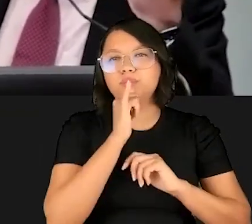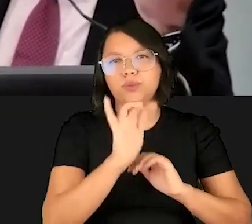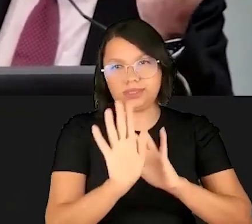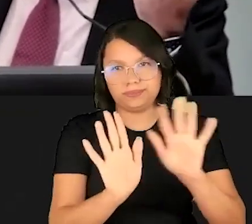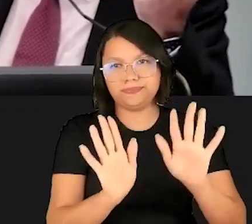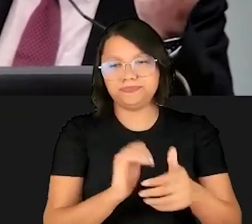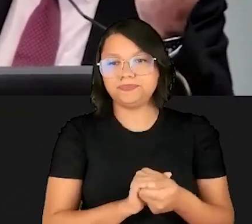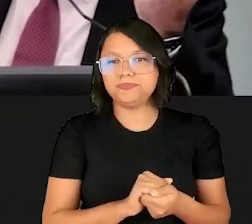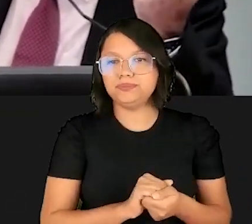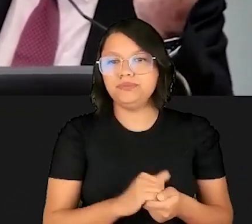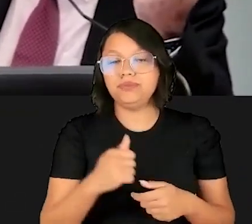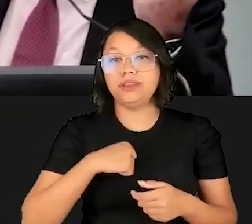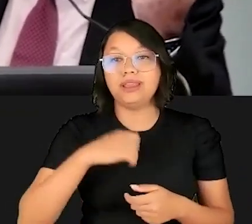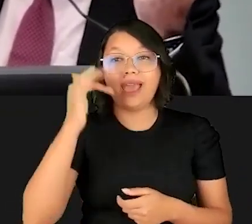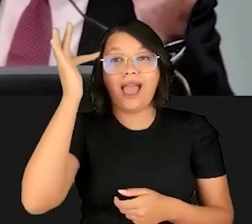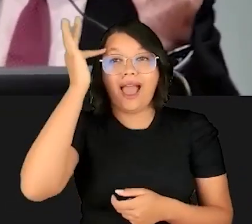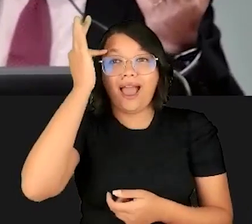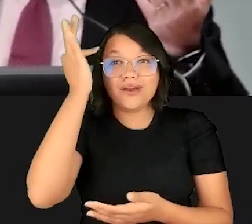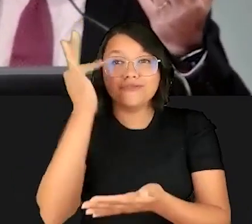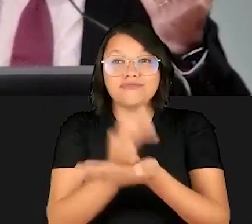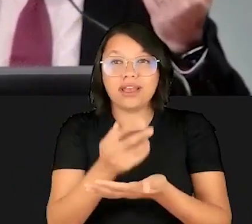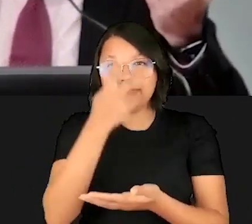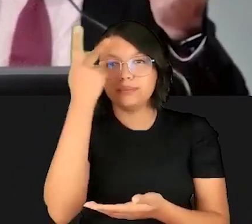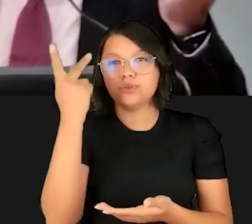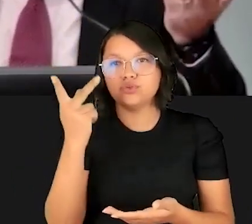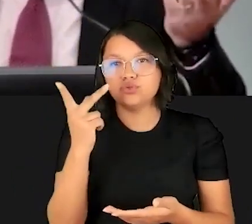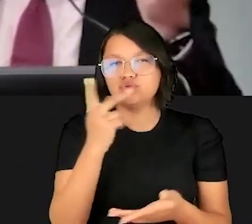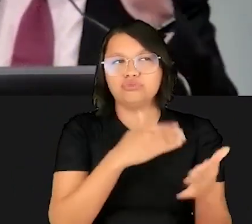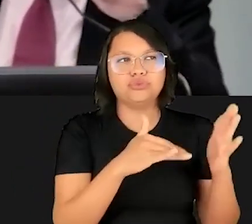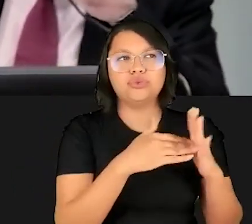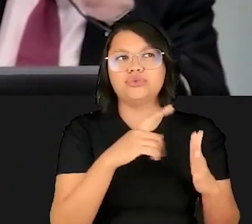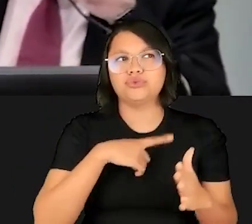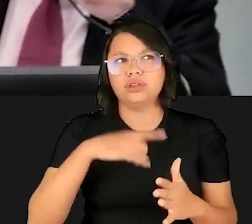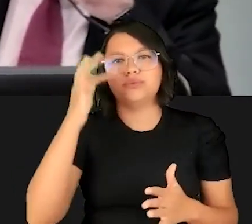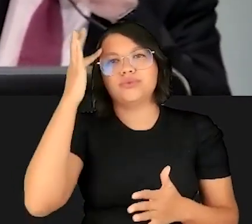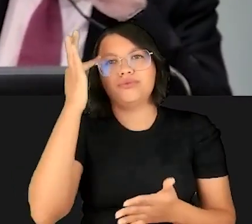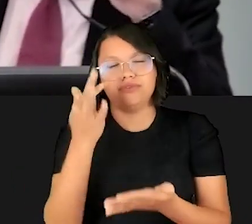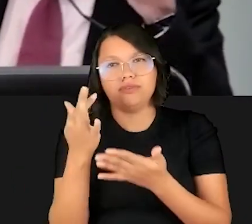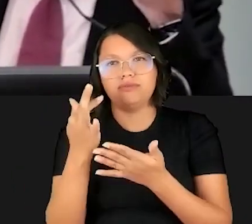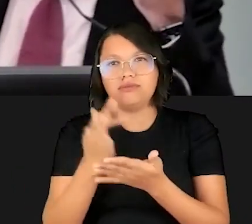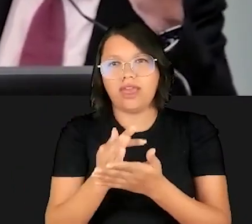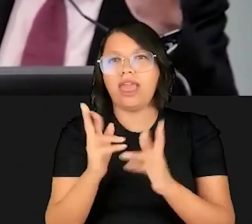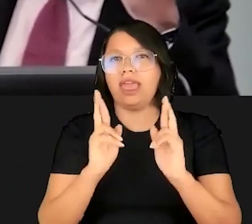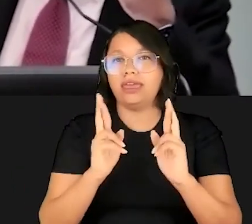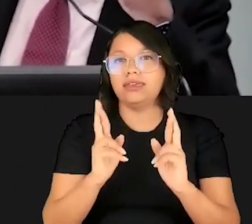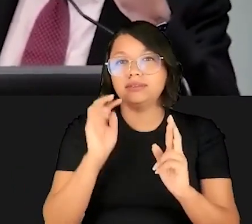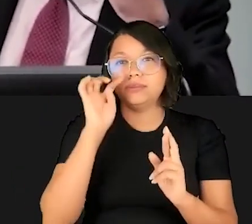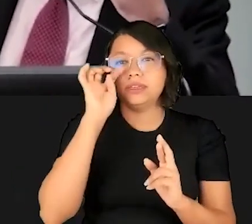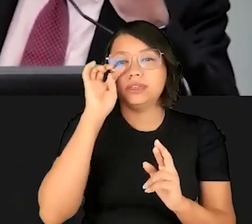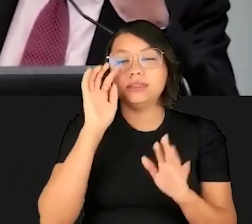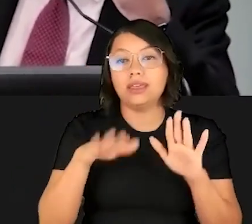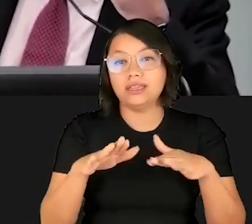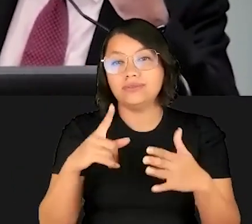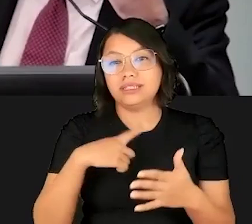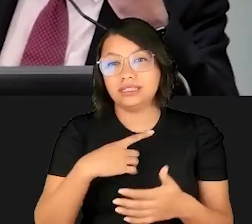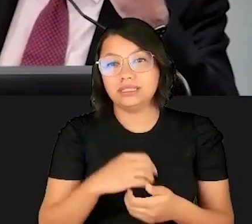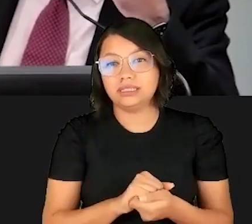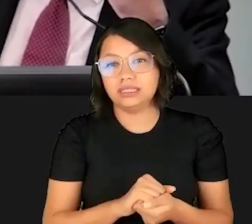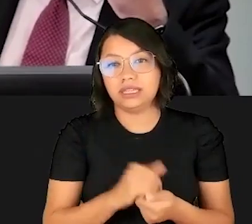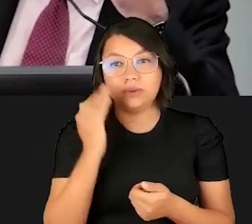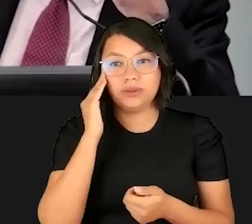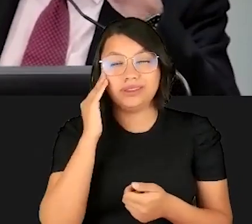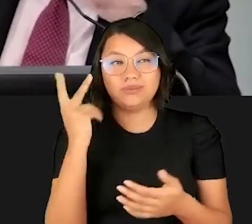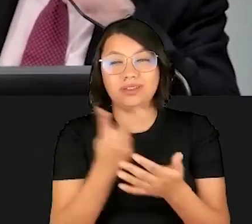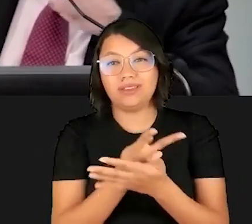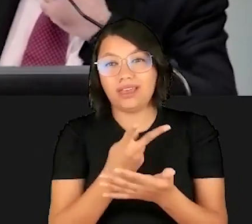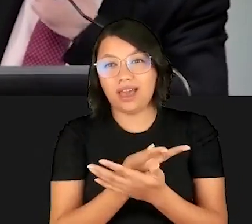Tem a fé do indivíduo, né? Todos nós temos a nossa fé e a esperança de um milagre. Às vezes existe uma compreensão